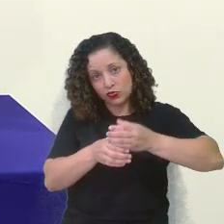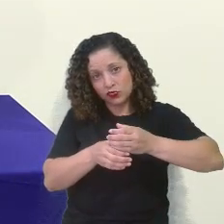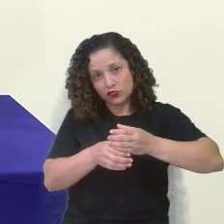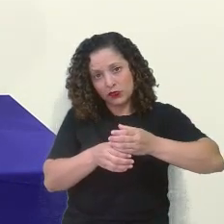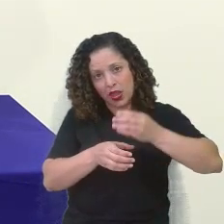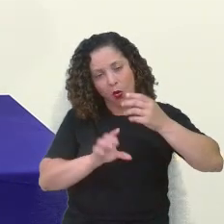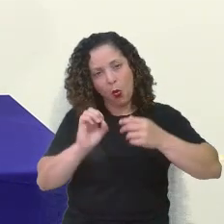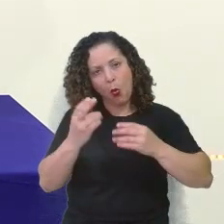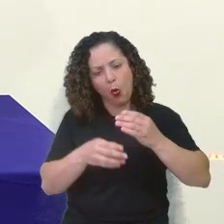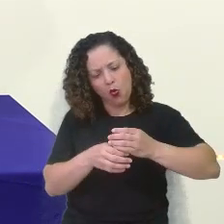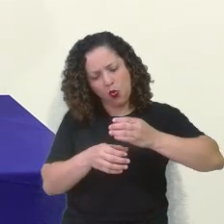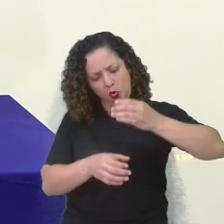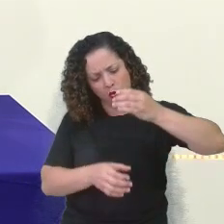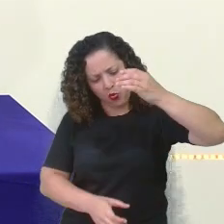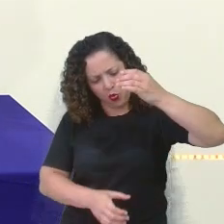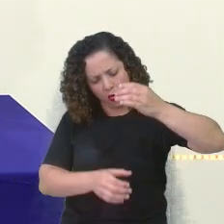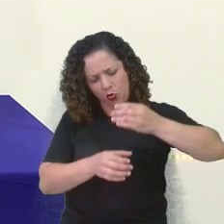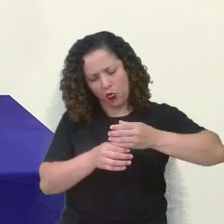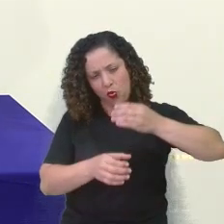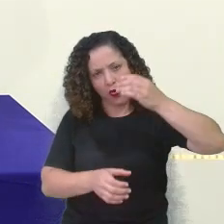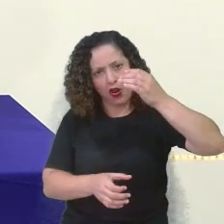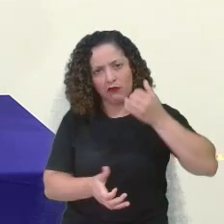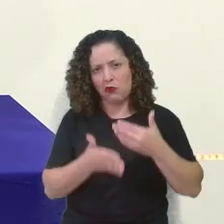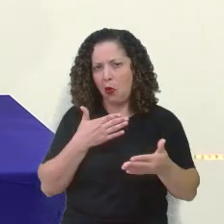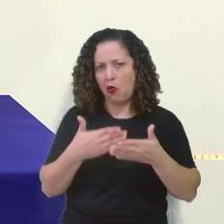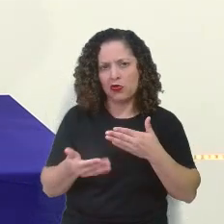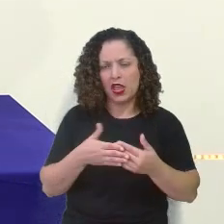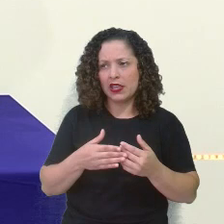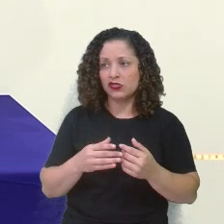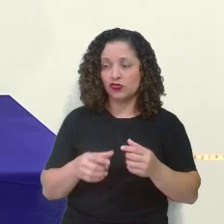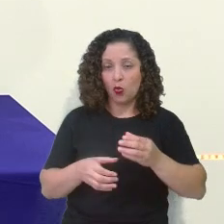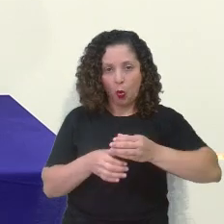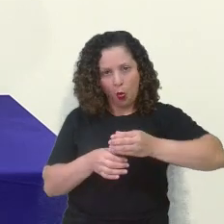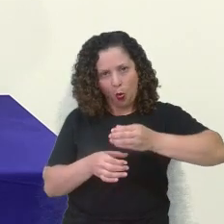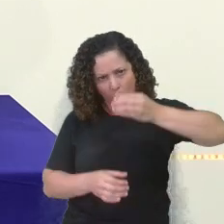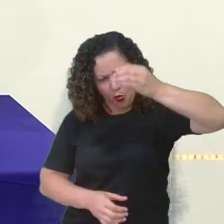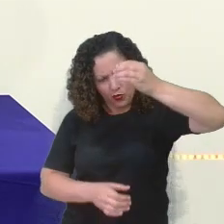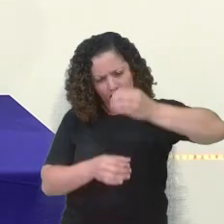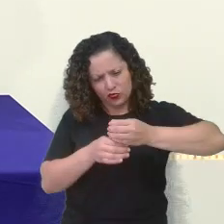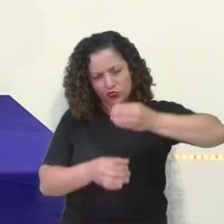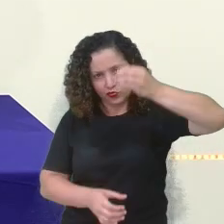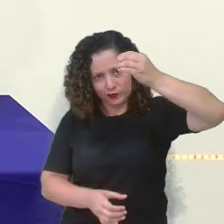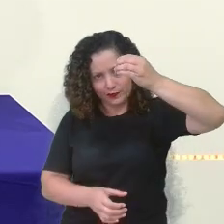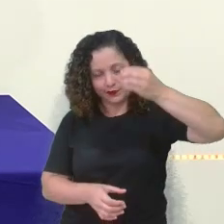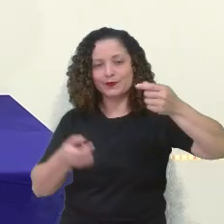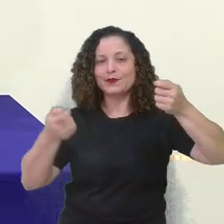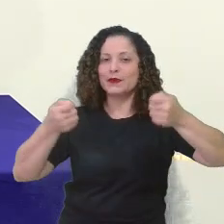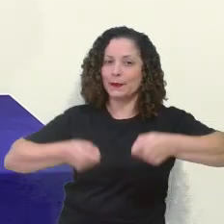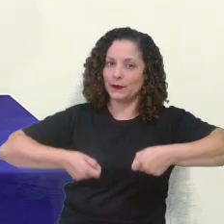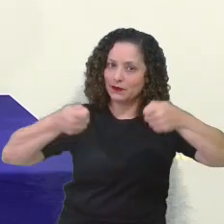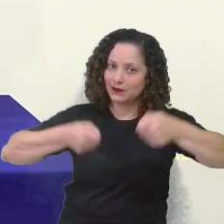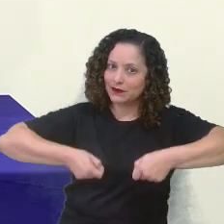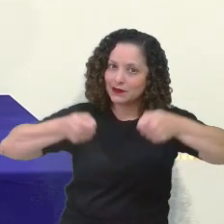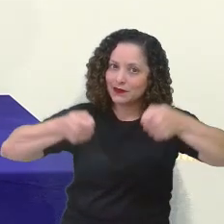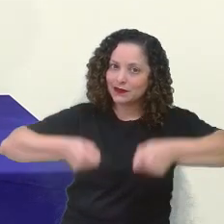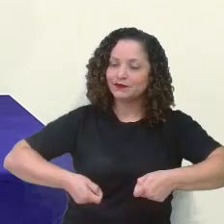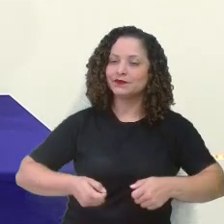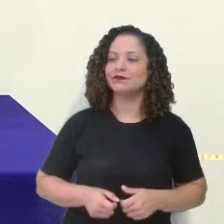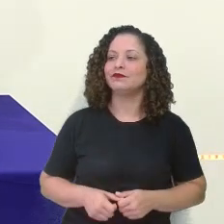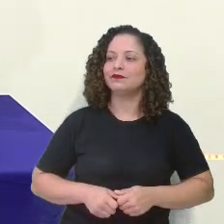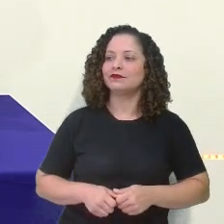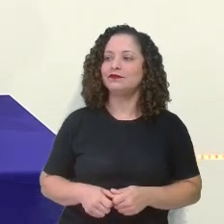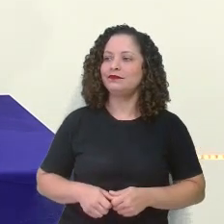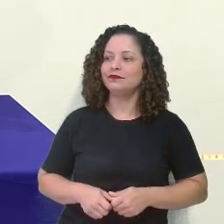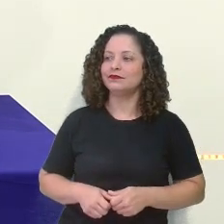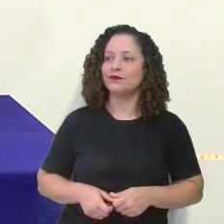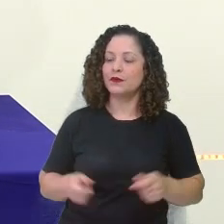papel toalha ou de papel alumínio. Esses rolinhos aqui, olha. Tá? Que podem